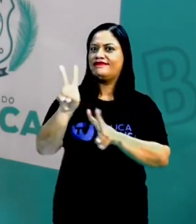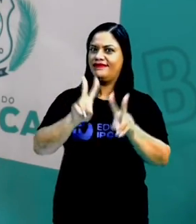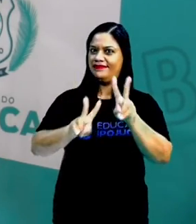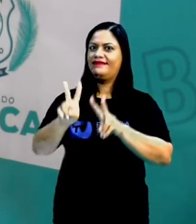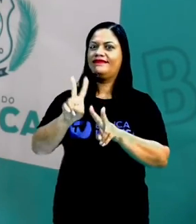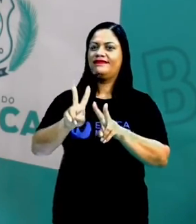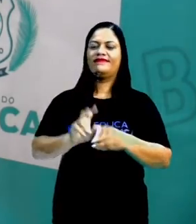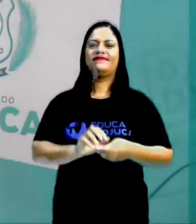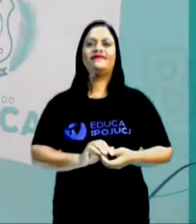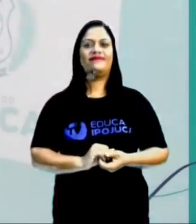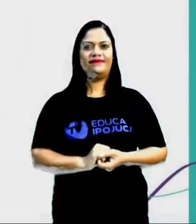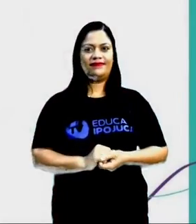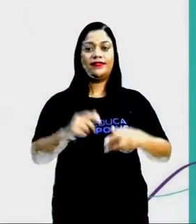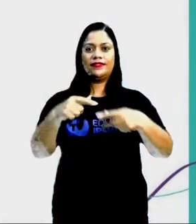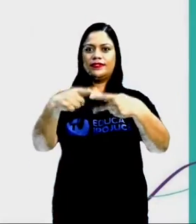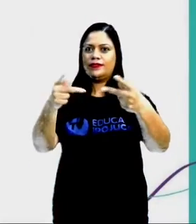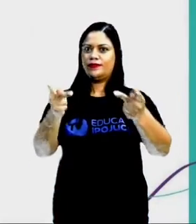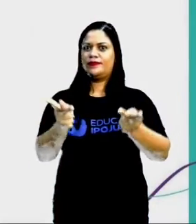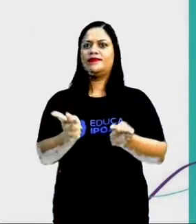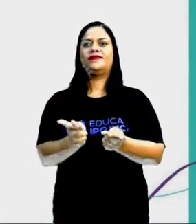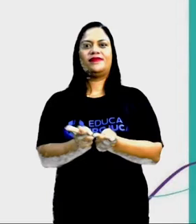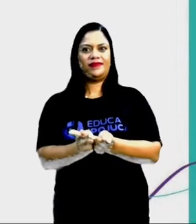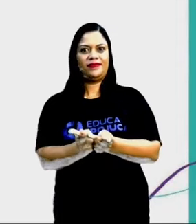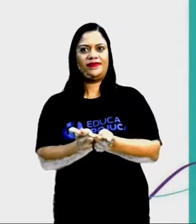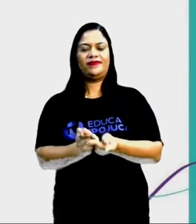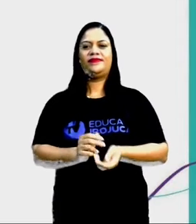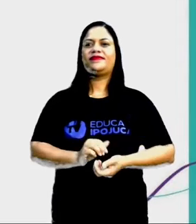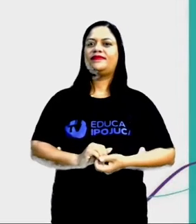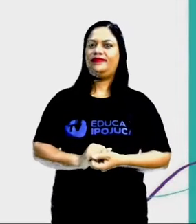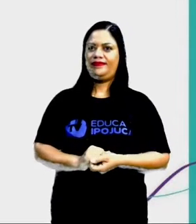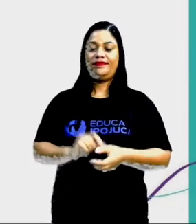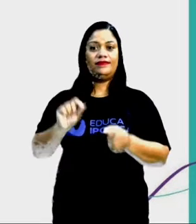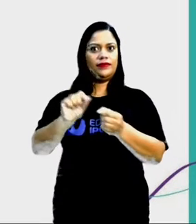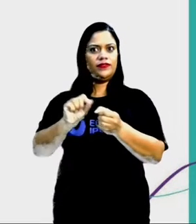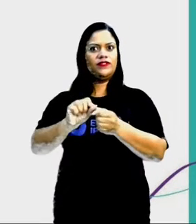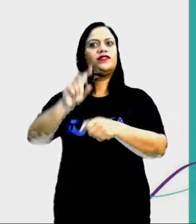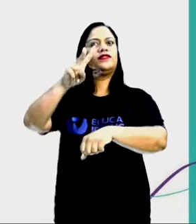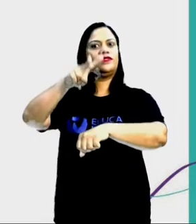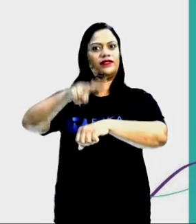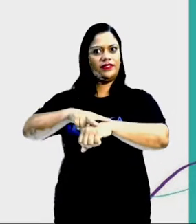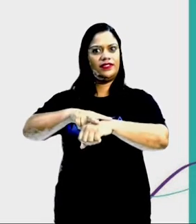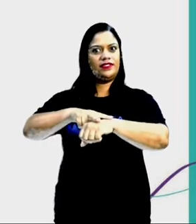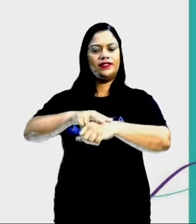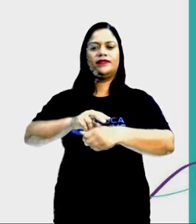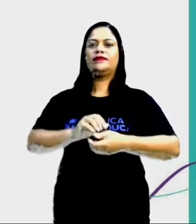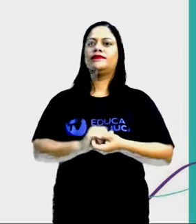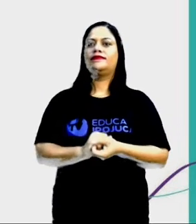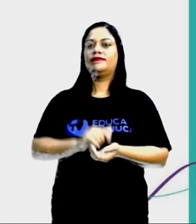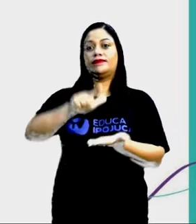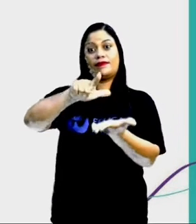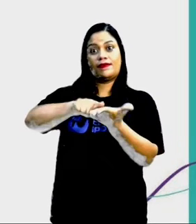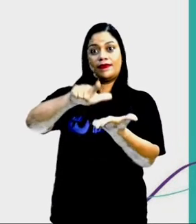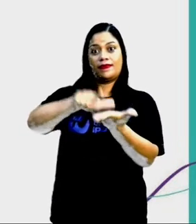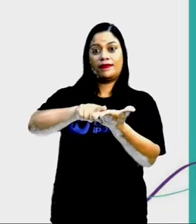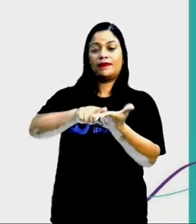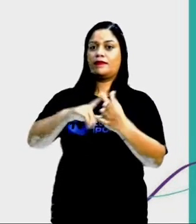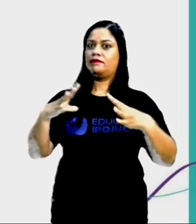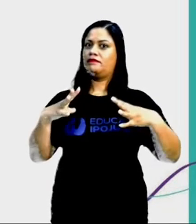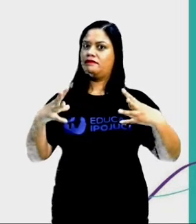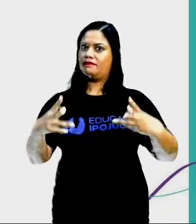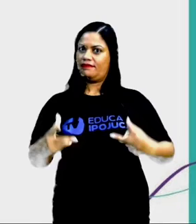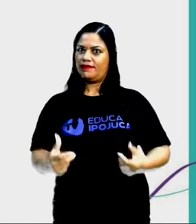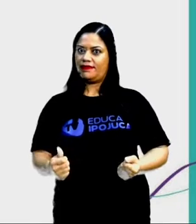aqui. Temos o prato. O prato é feito de vidro, o papel